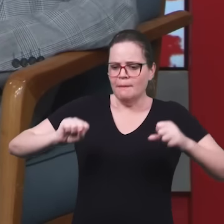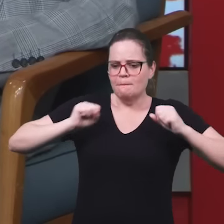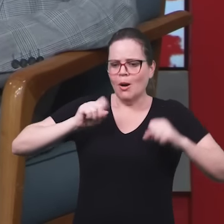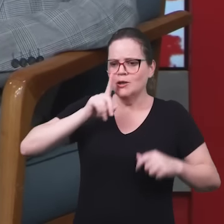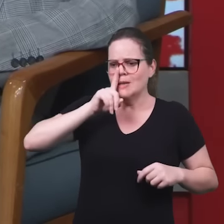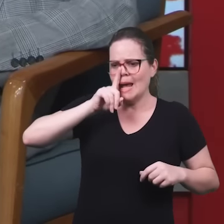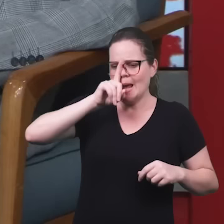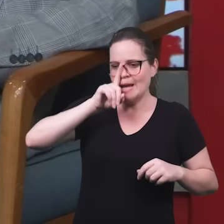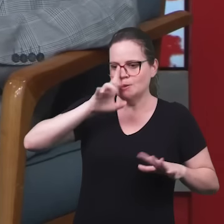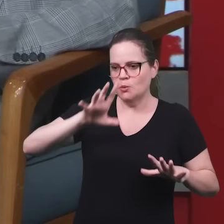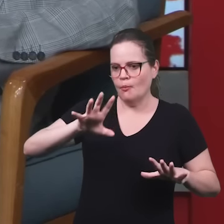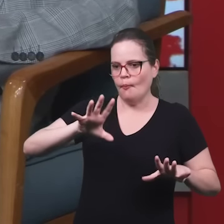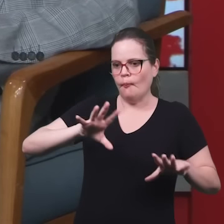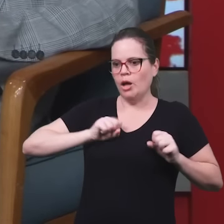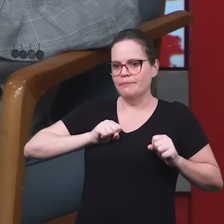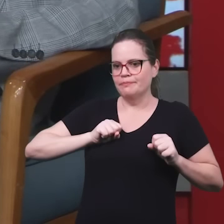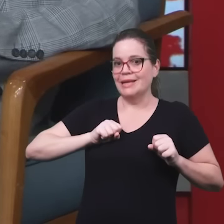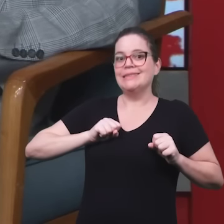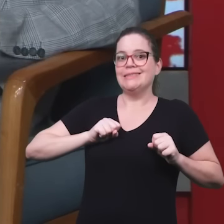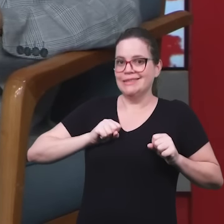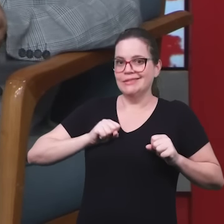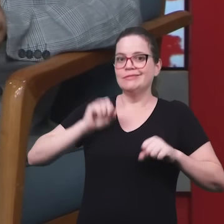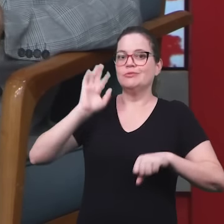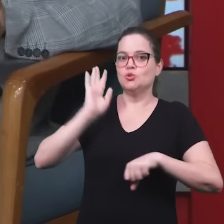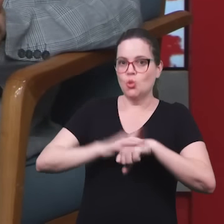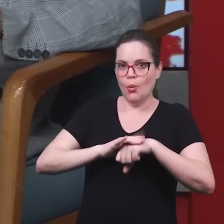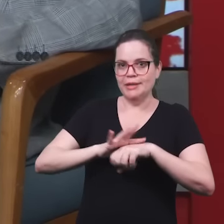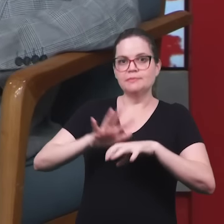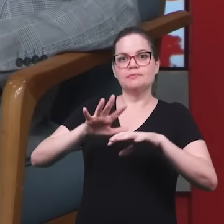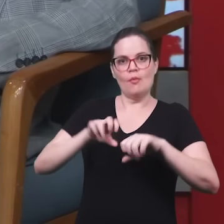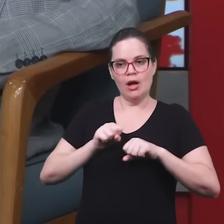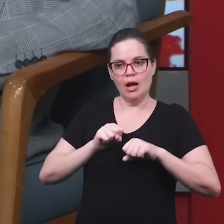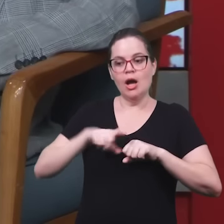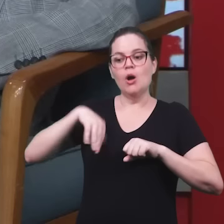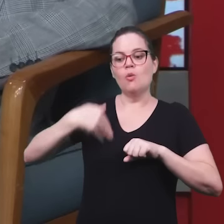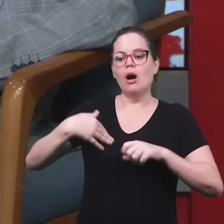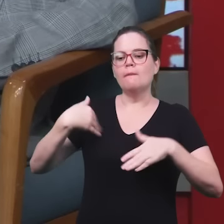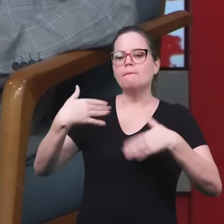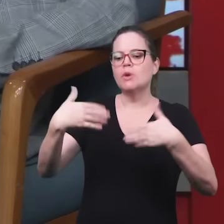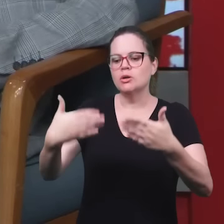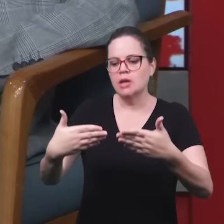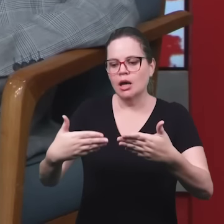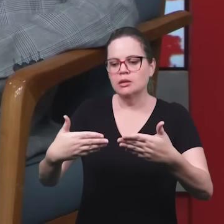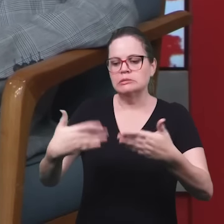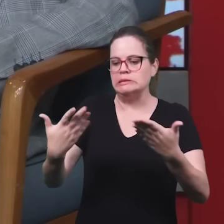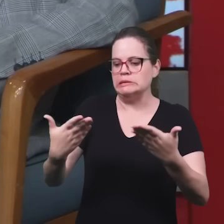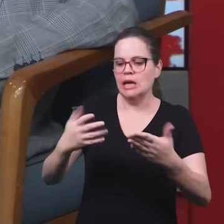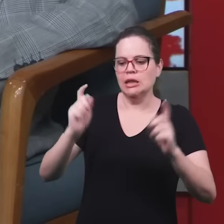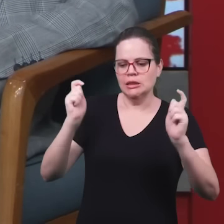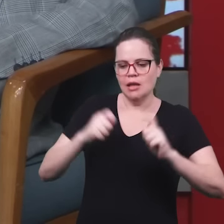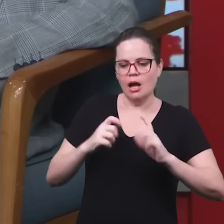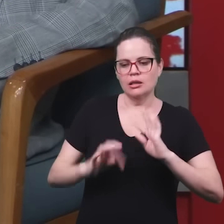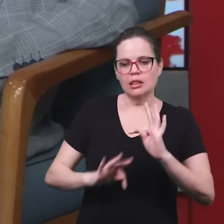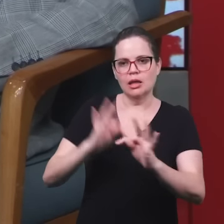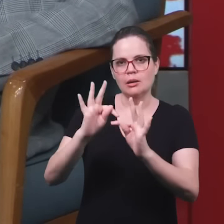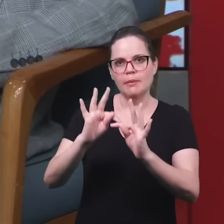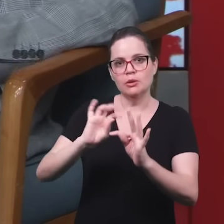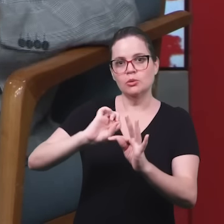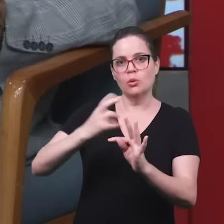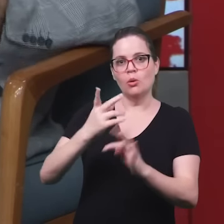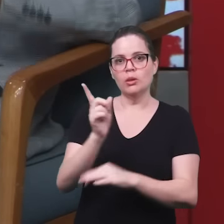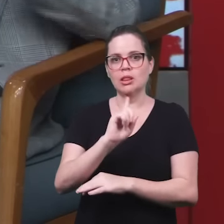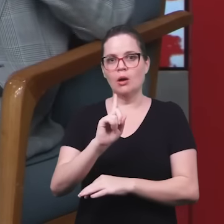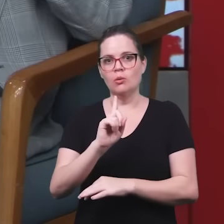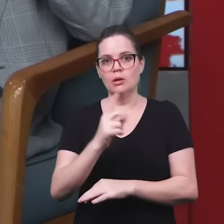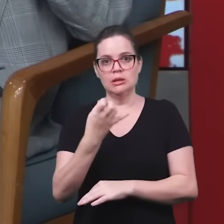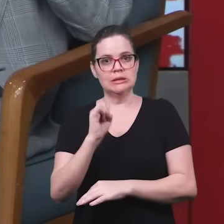vista espiritual, se ela não for tratada a contento, ela pode morrer, ela pode ter morte espiritual.